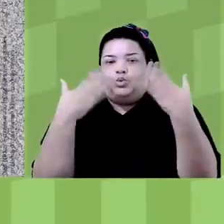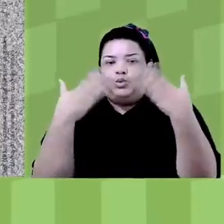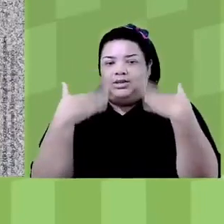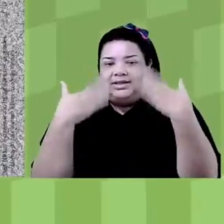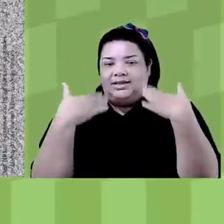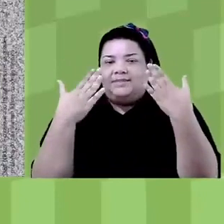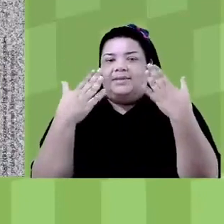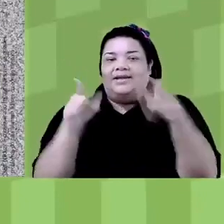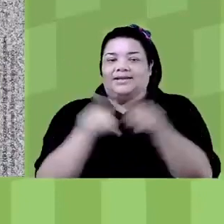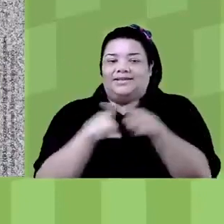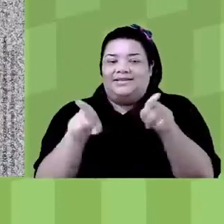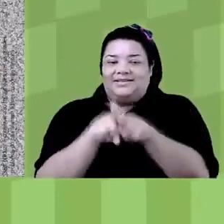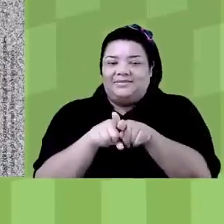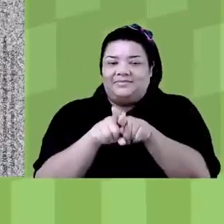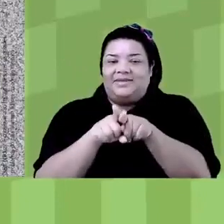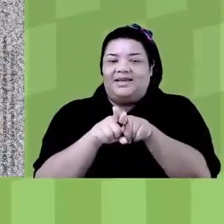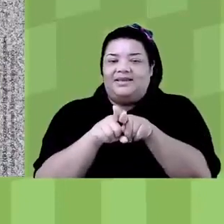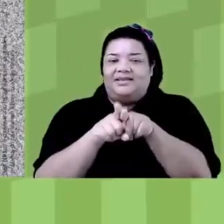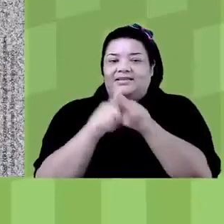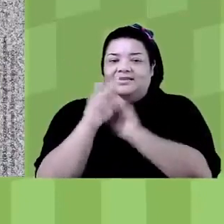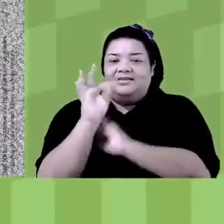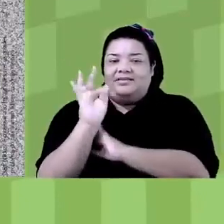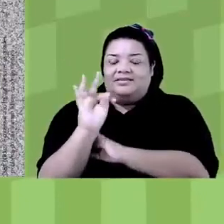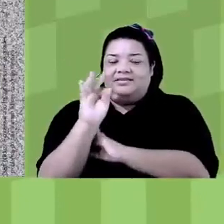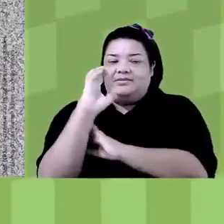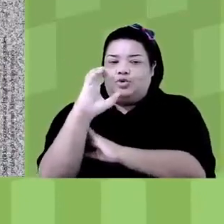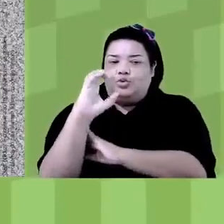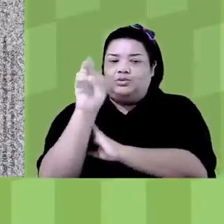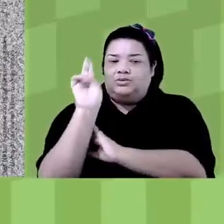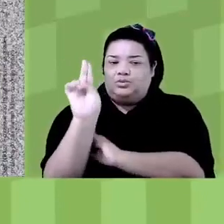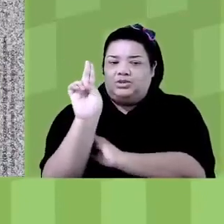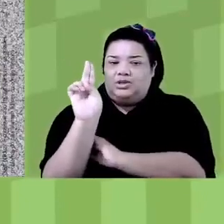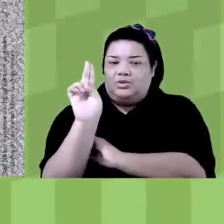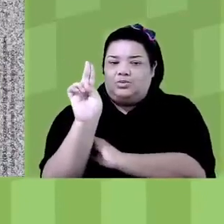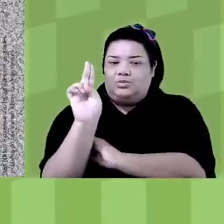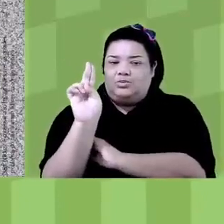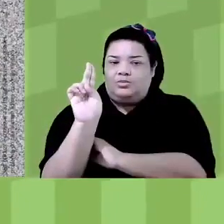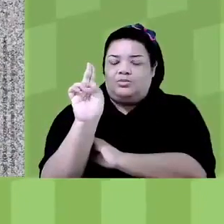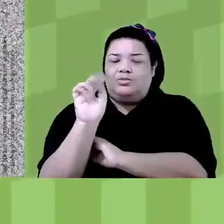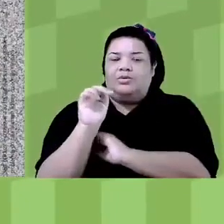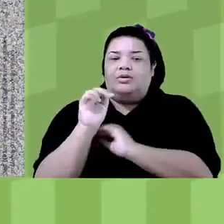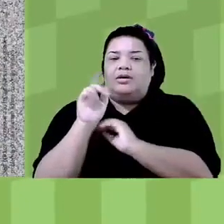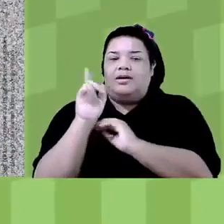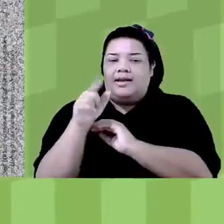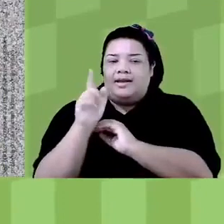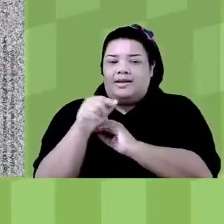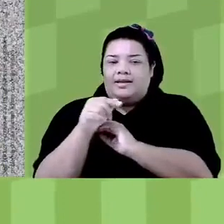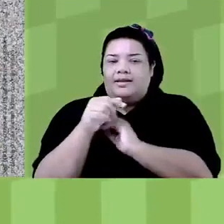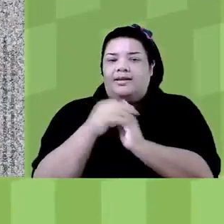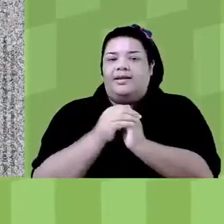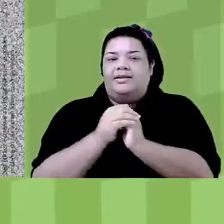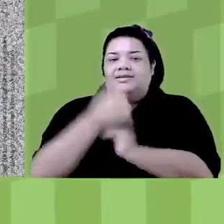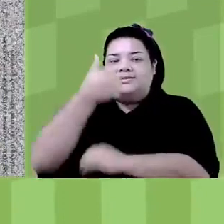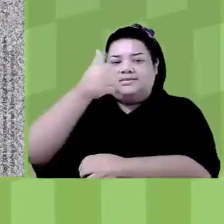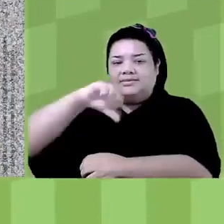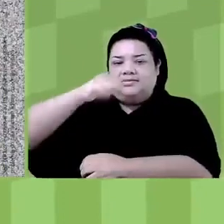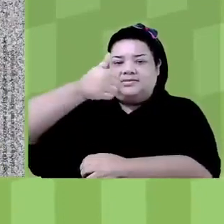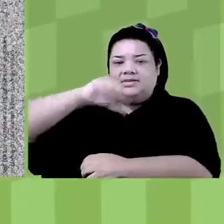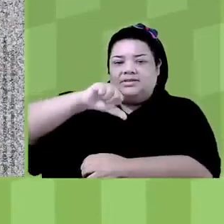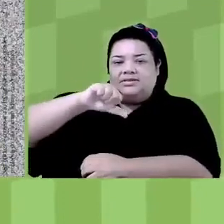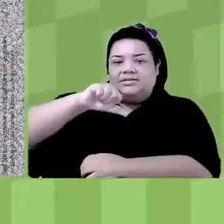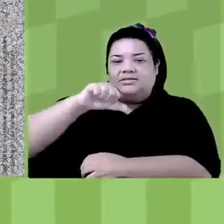modo, por exemplo, que o Tribunal de Contas da União, no caso, um exemplo aqui, lidera uma avaliação global de